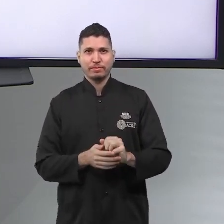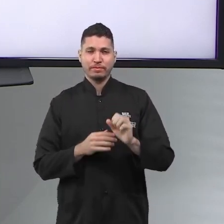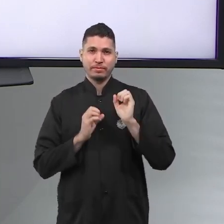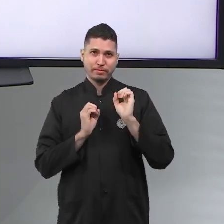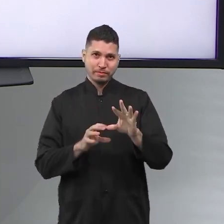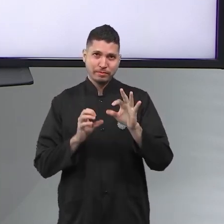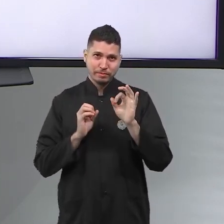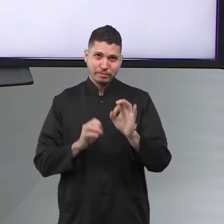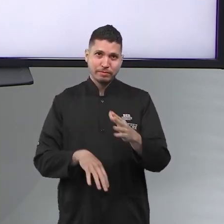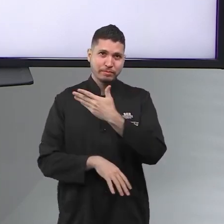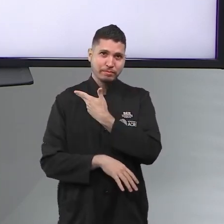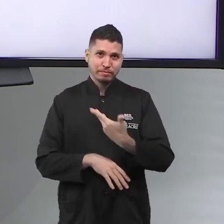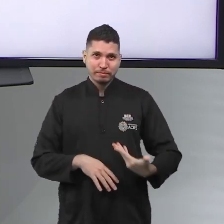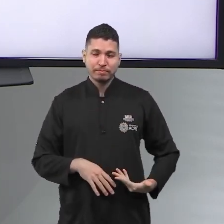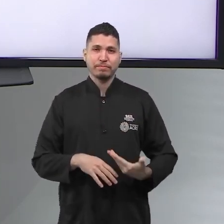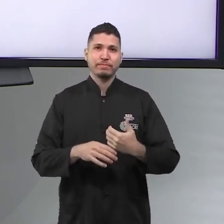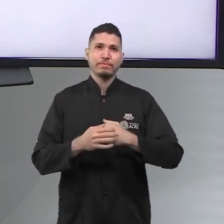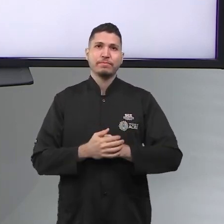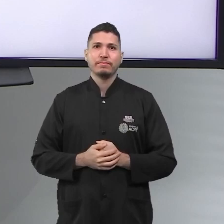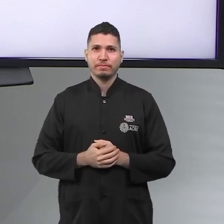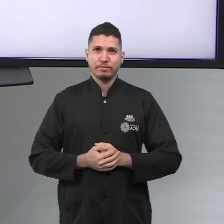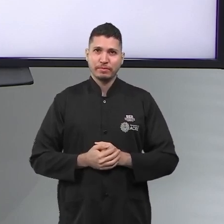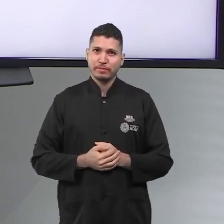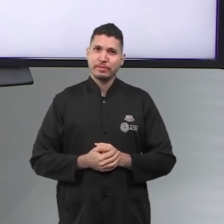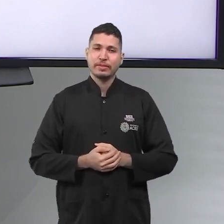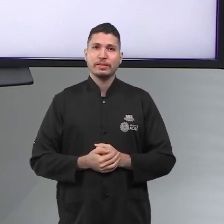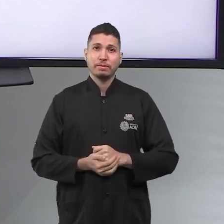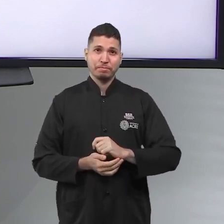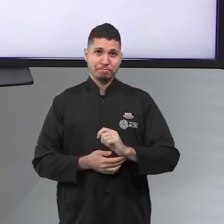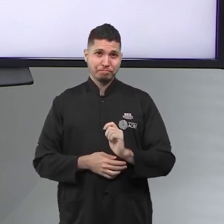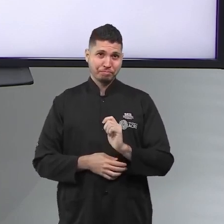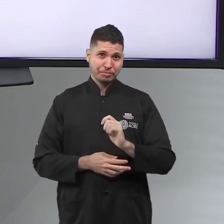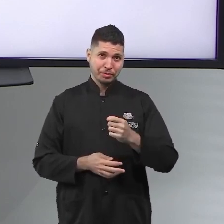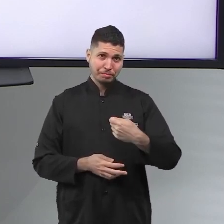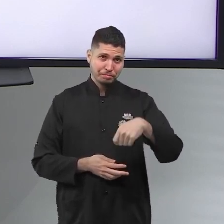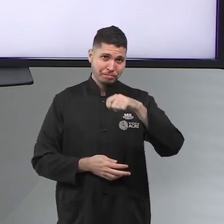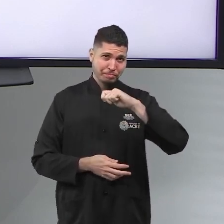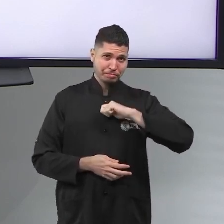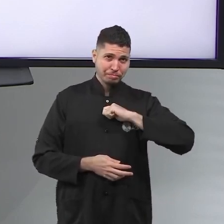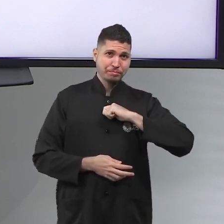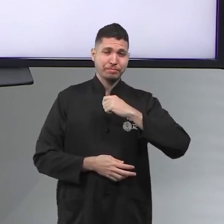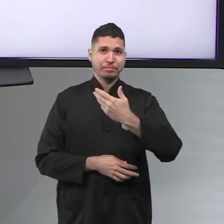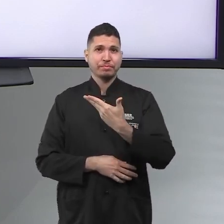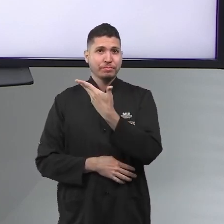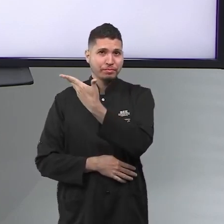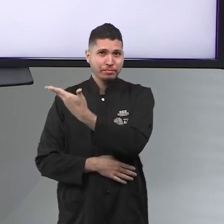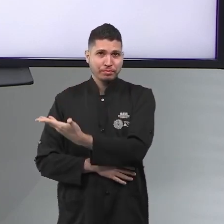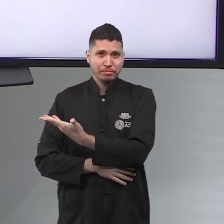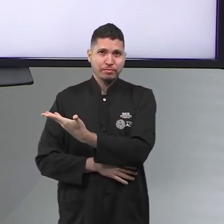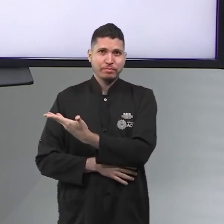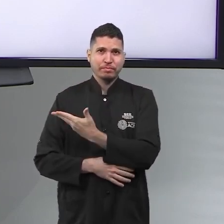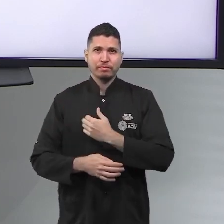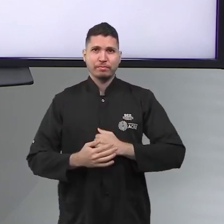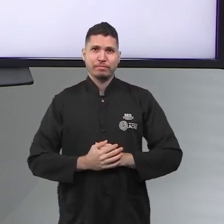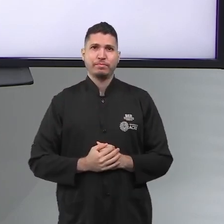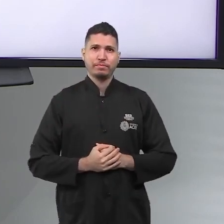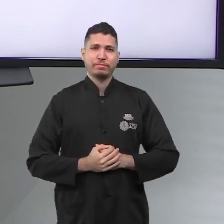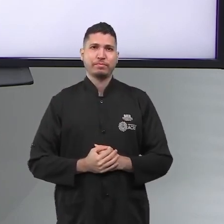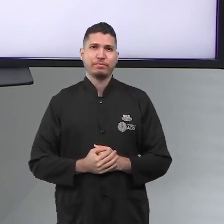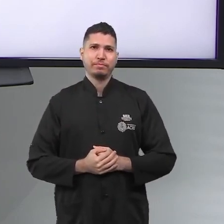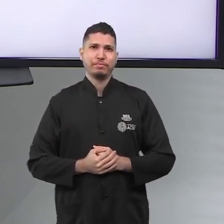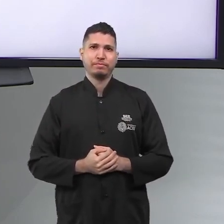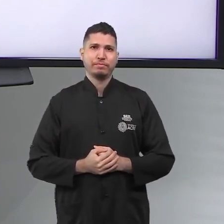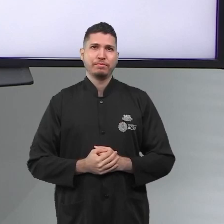Ensino, e para todos os alunos surdos que estão acompanhando esta videoaula, este é o meu